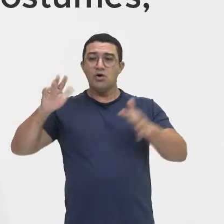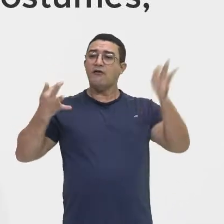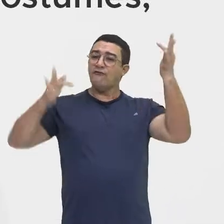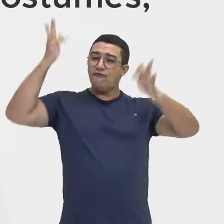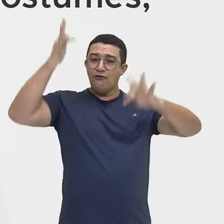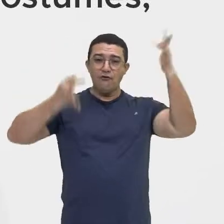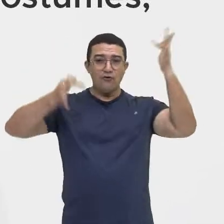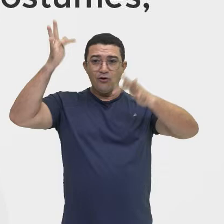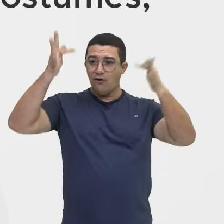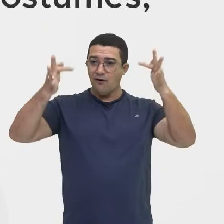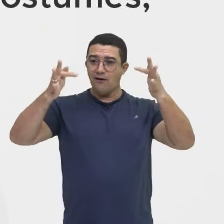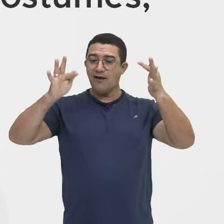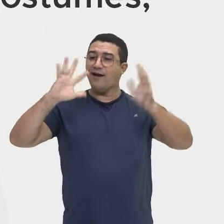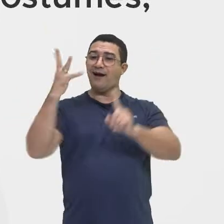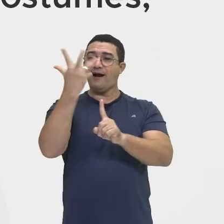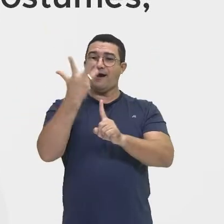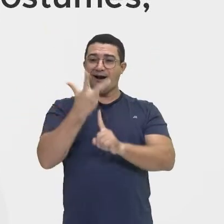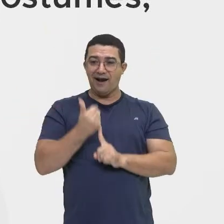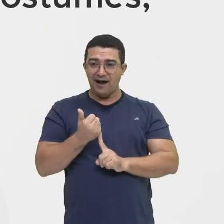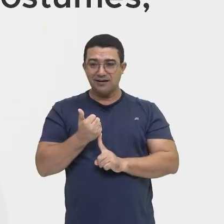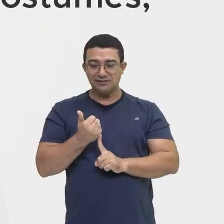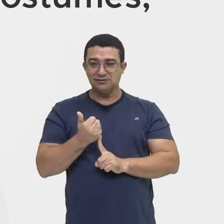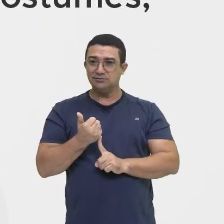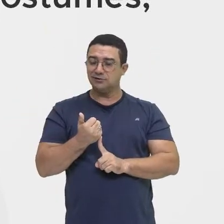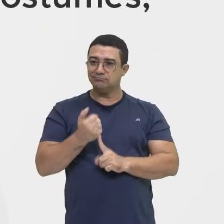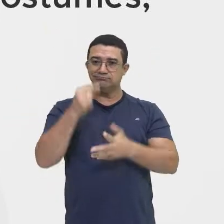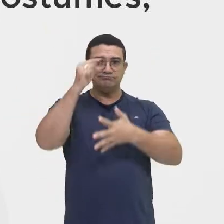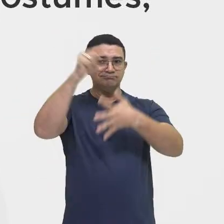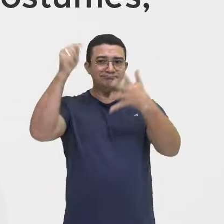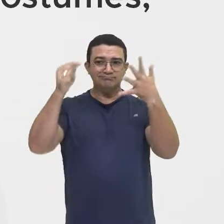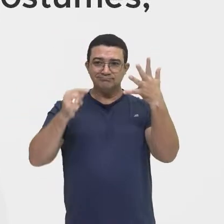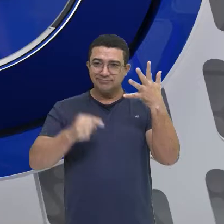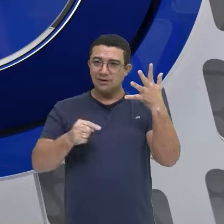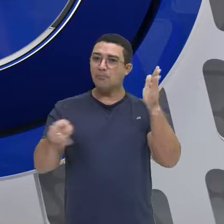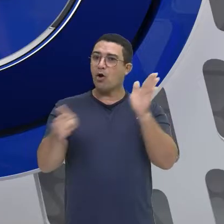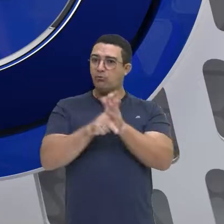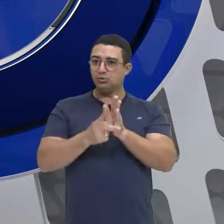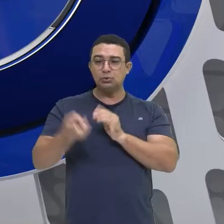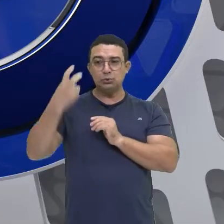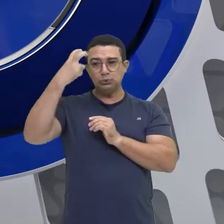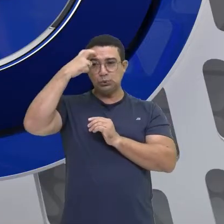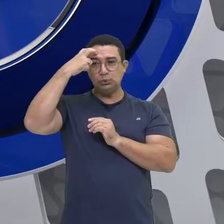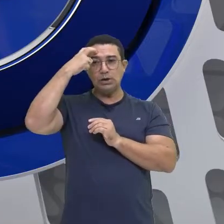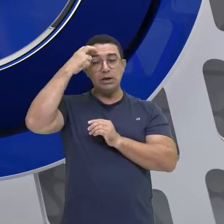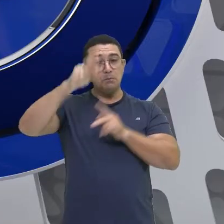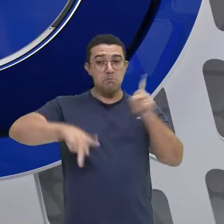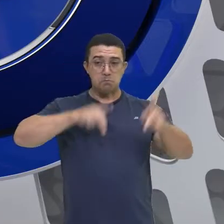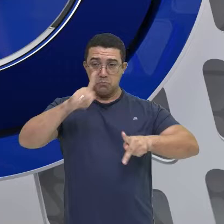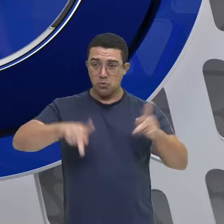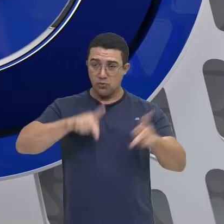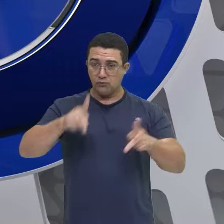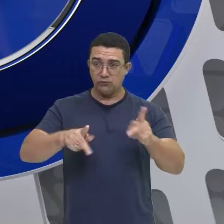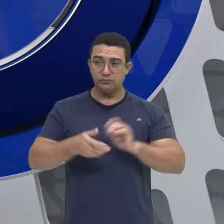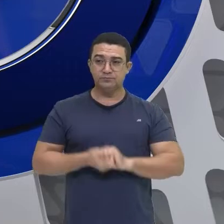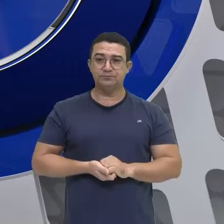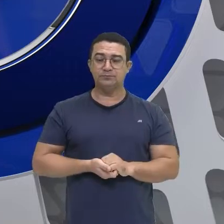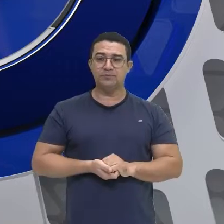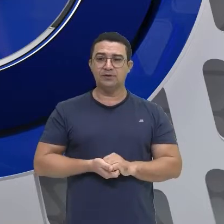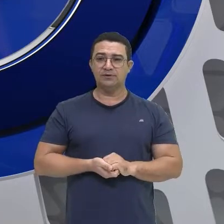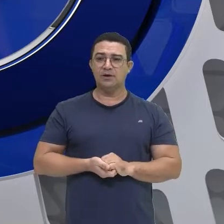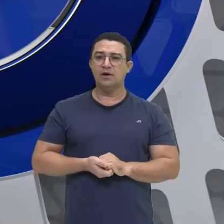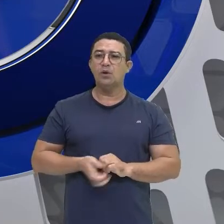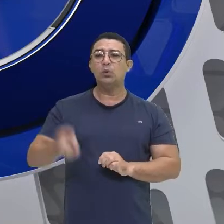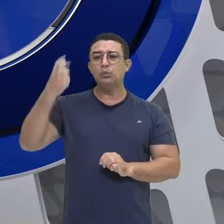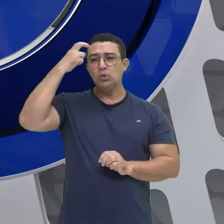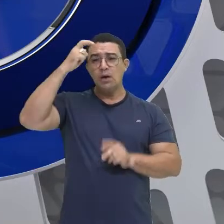Olha quanta coisa tem, né, como um espelho da nossa cultura popular. A nossa cultura popular, ela mostra